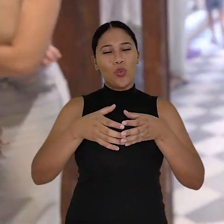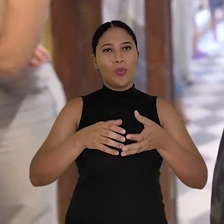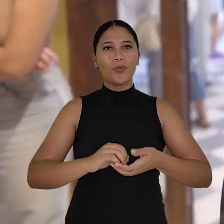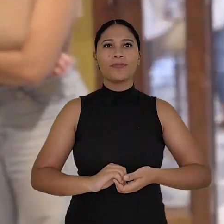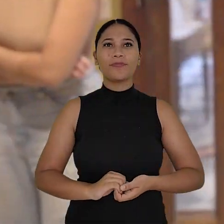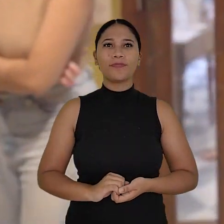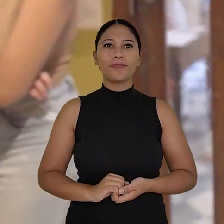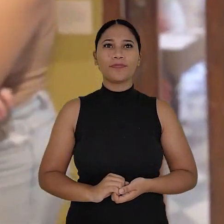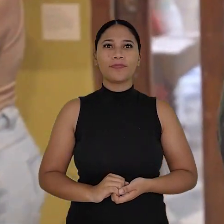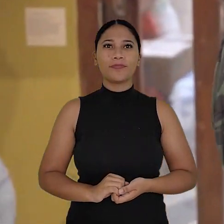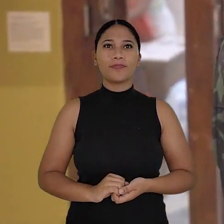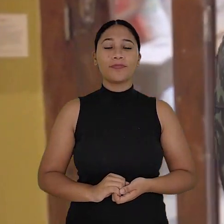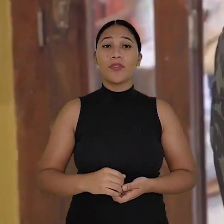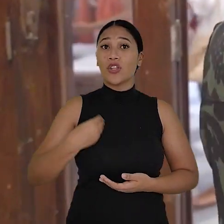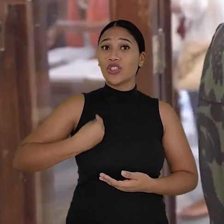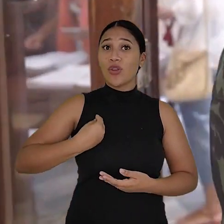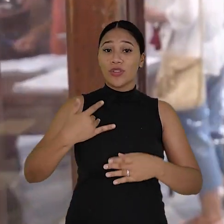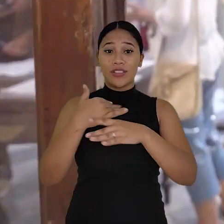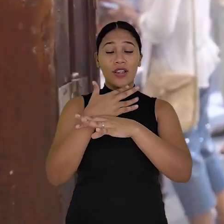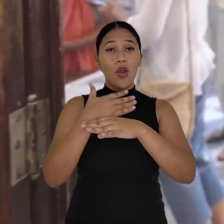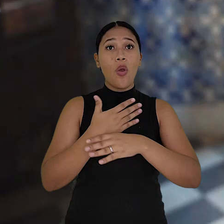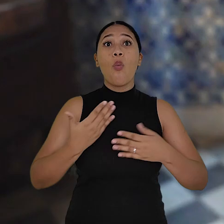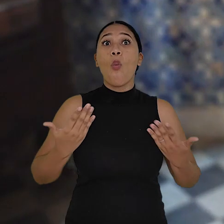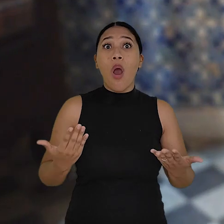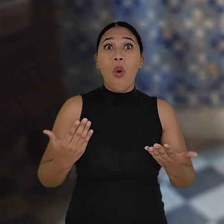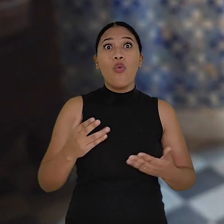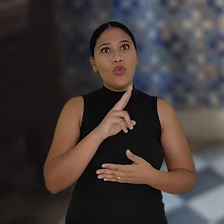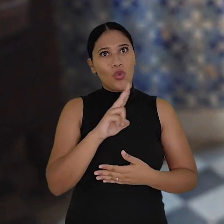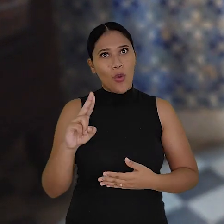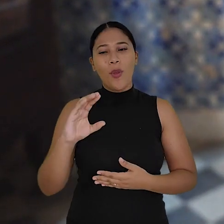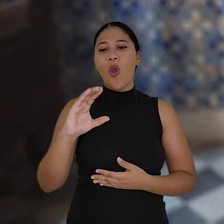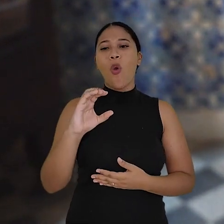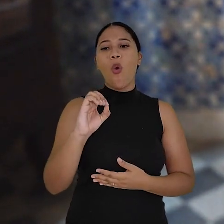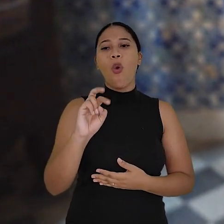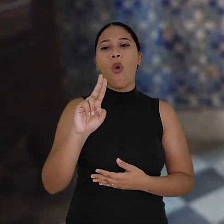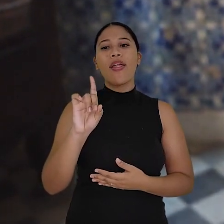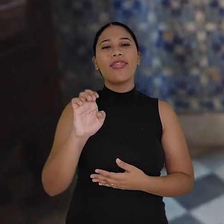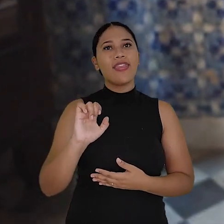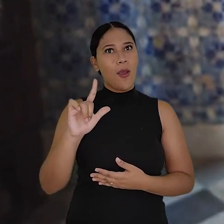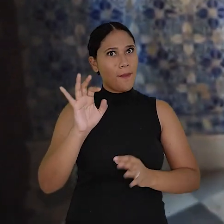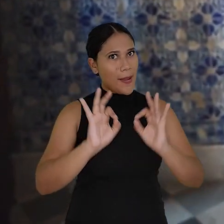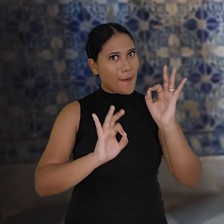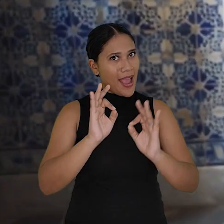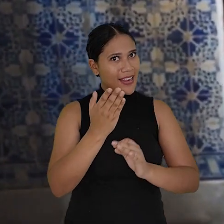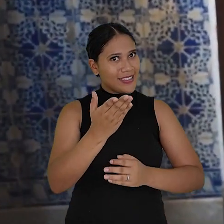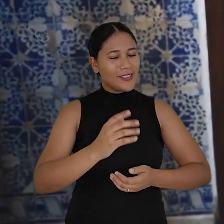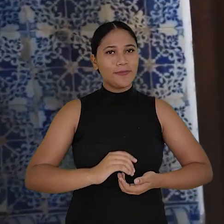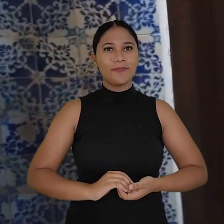próximo grupo. Agora nós estamos chegando na cidade de Cordel, preparem-se.